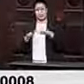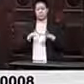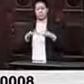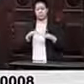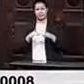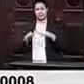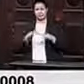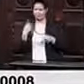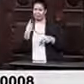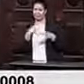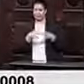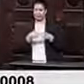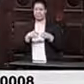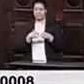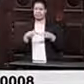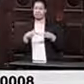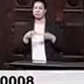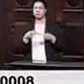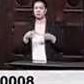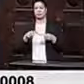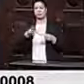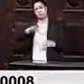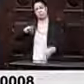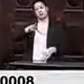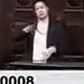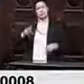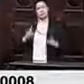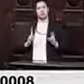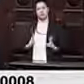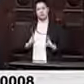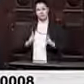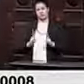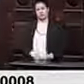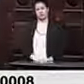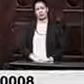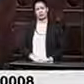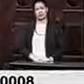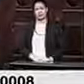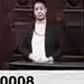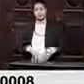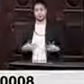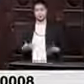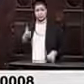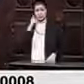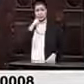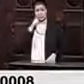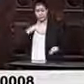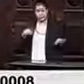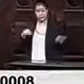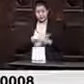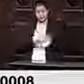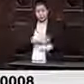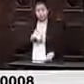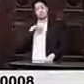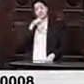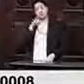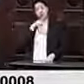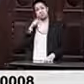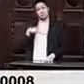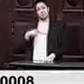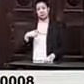da direita não estava sendo completamente realizado. Parte do projeto estava